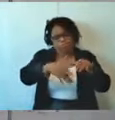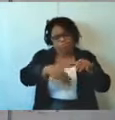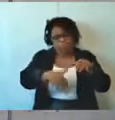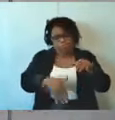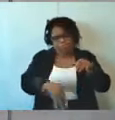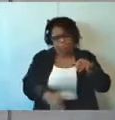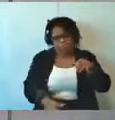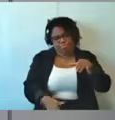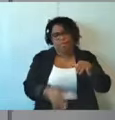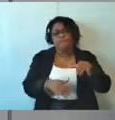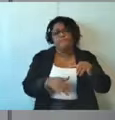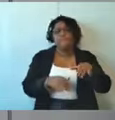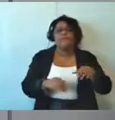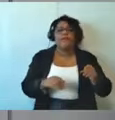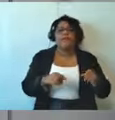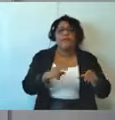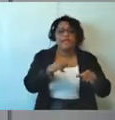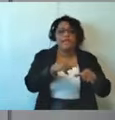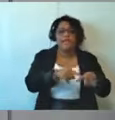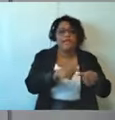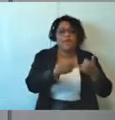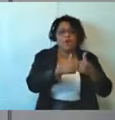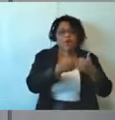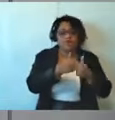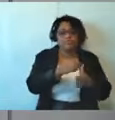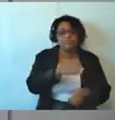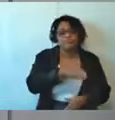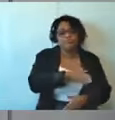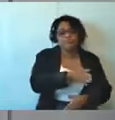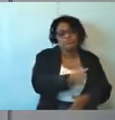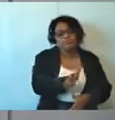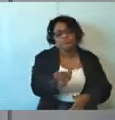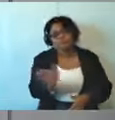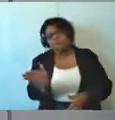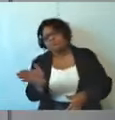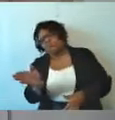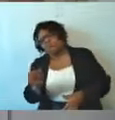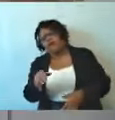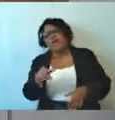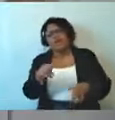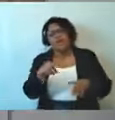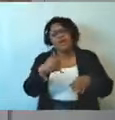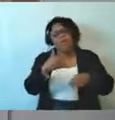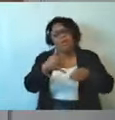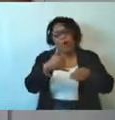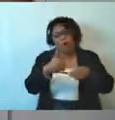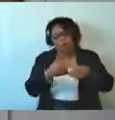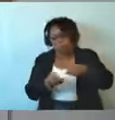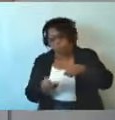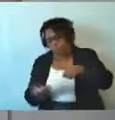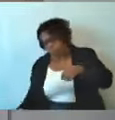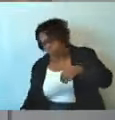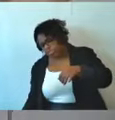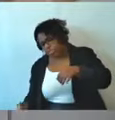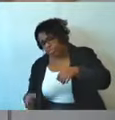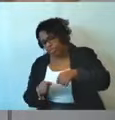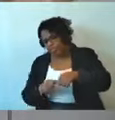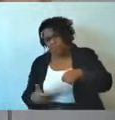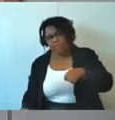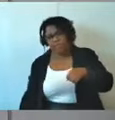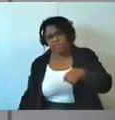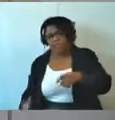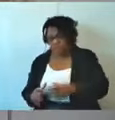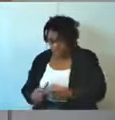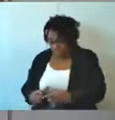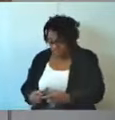faz a curva, que ele declina muito, o óleo derrama. Aí o motoqueiro vem, cai ali, uma pocinha de óleo derrubou